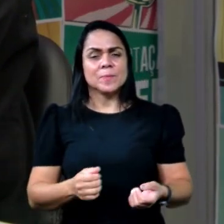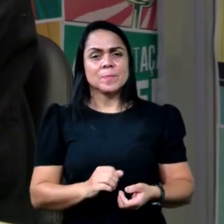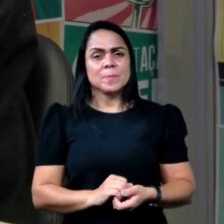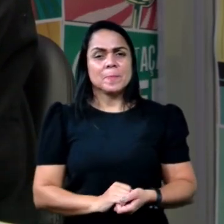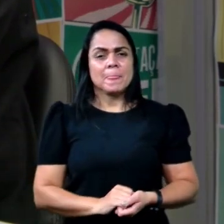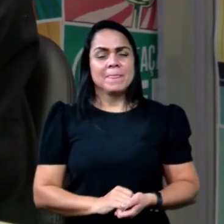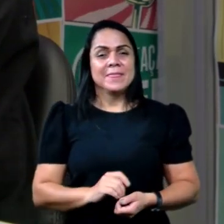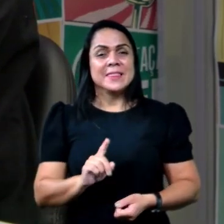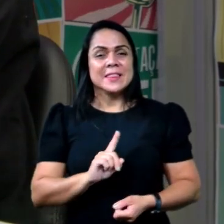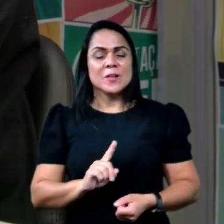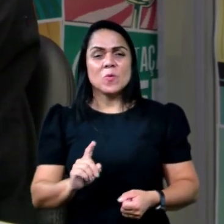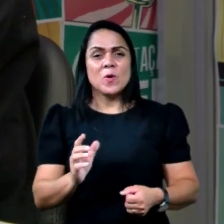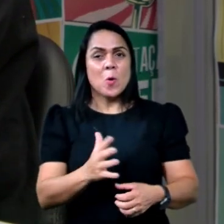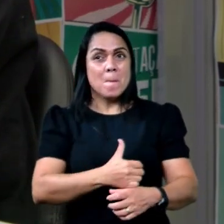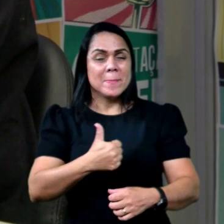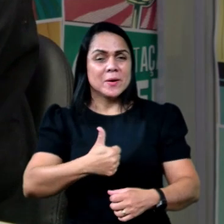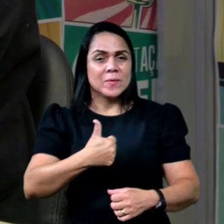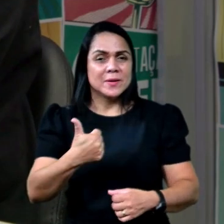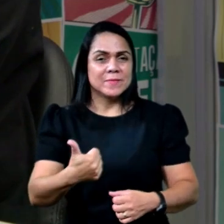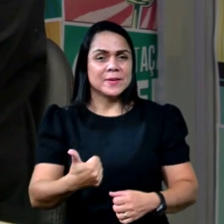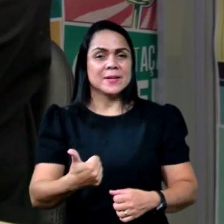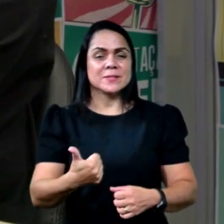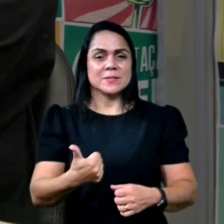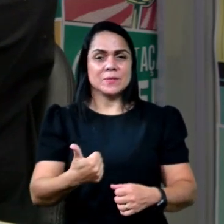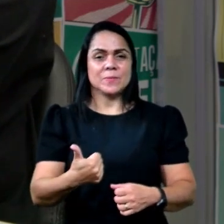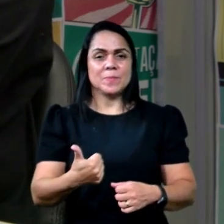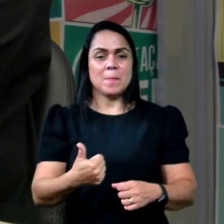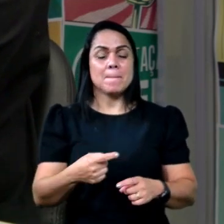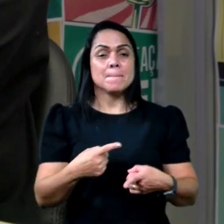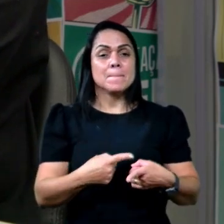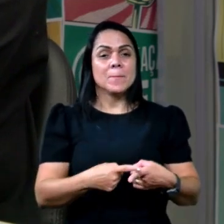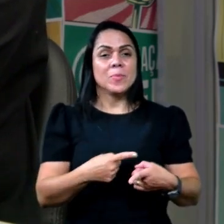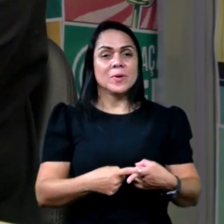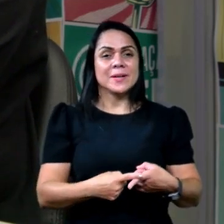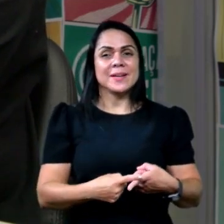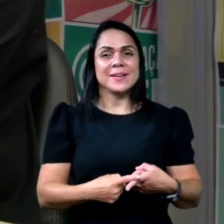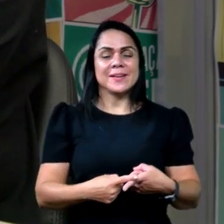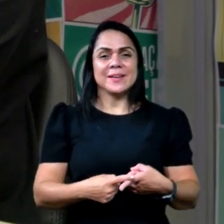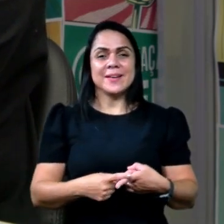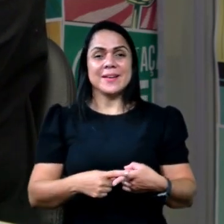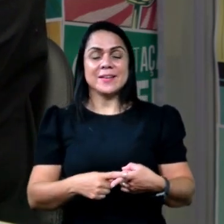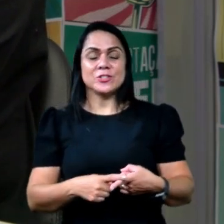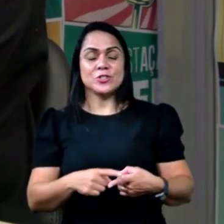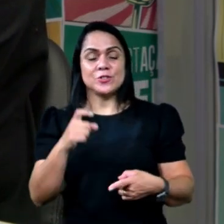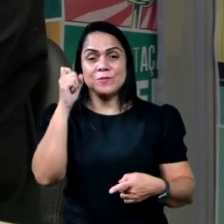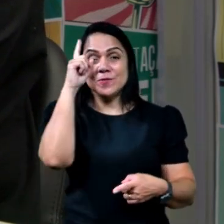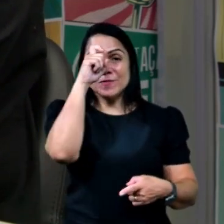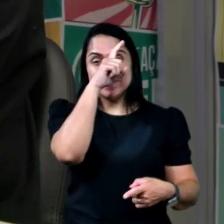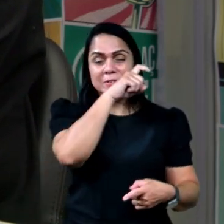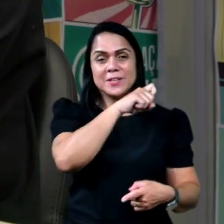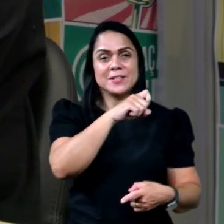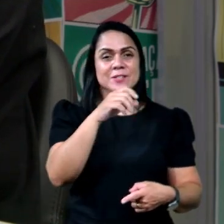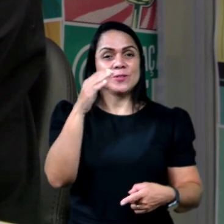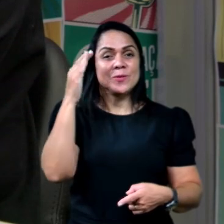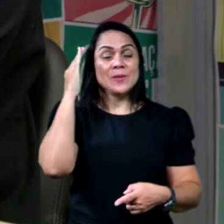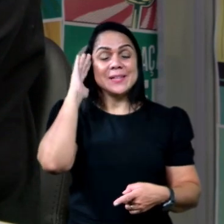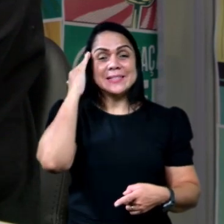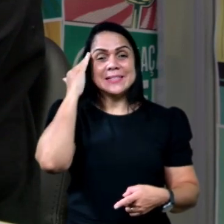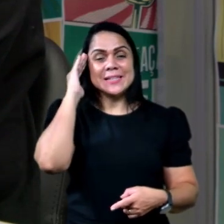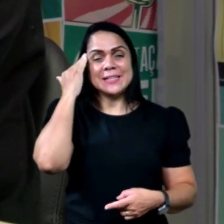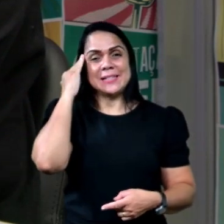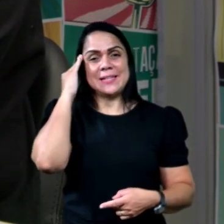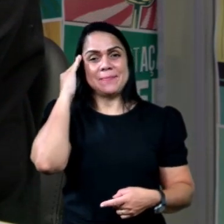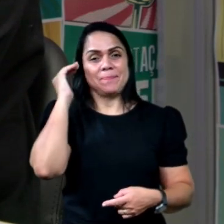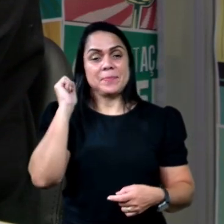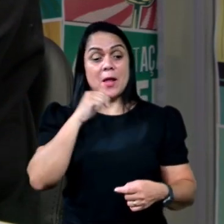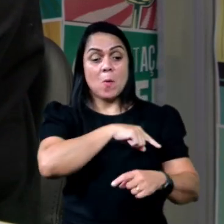qualificação, porque eu não quero que essas mulheres sejam entendidas como desqualificadas. Então, é uma cozinha de otimização de saberes,